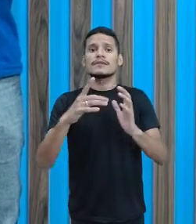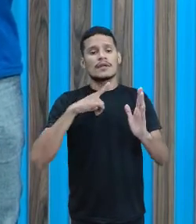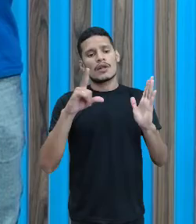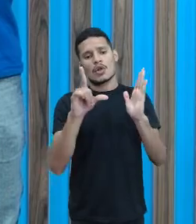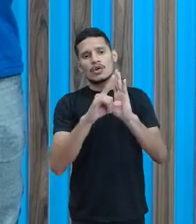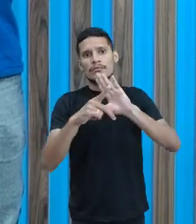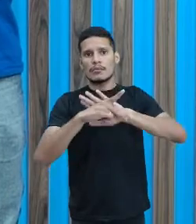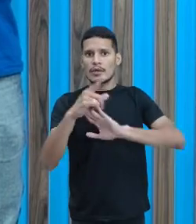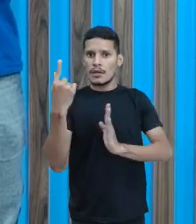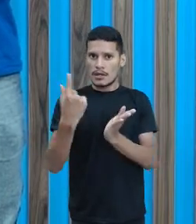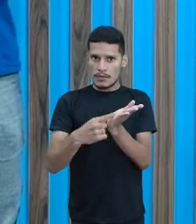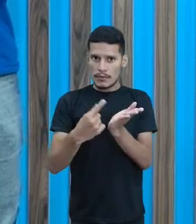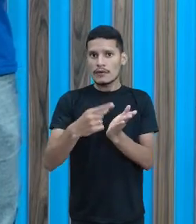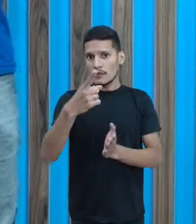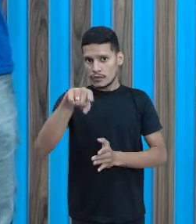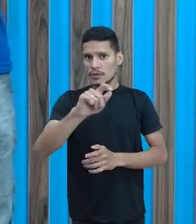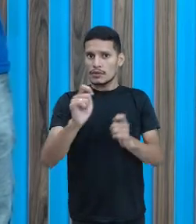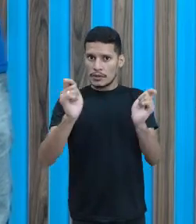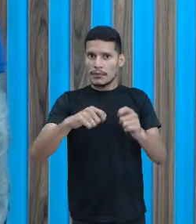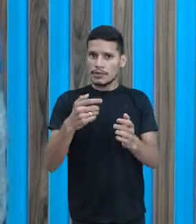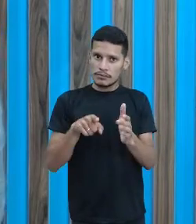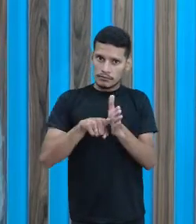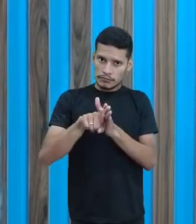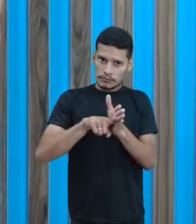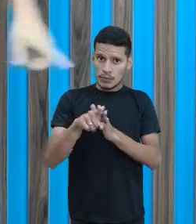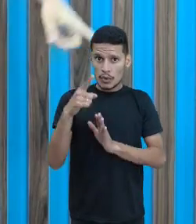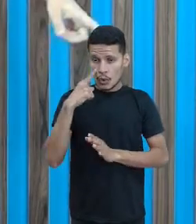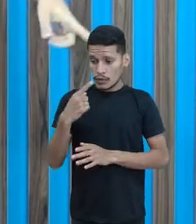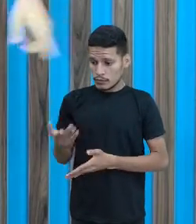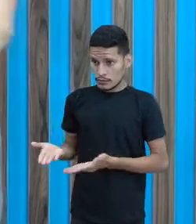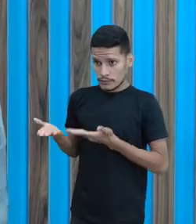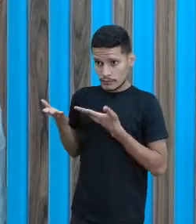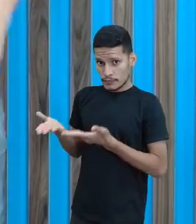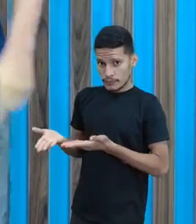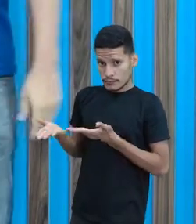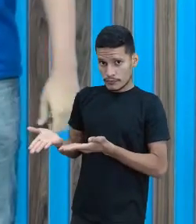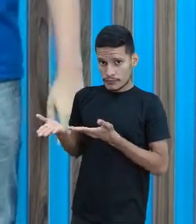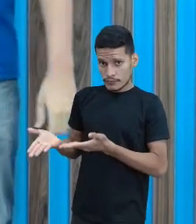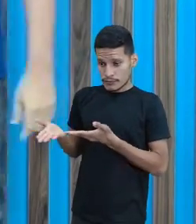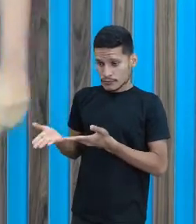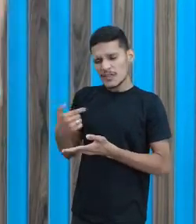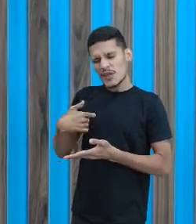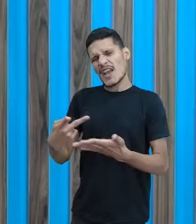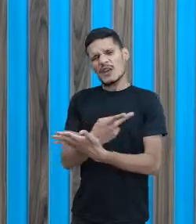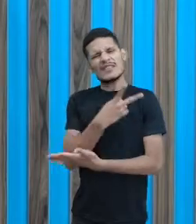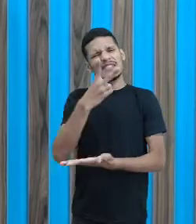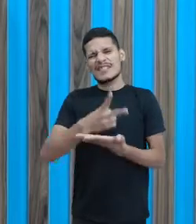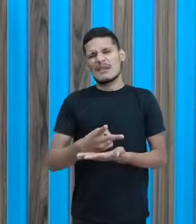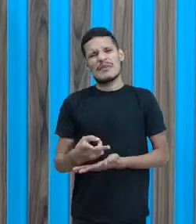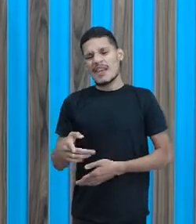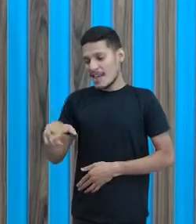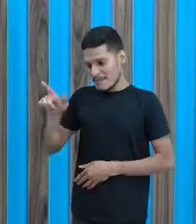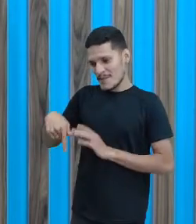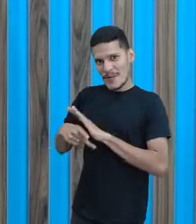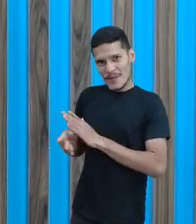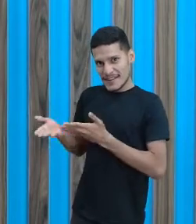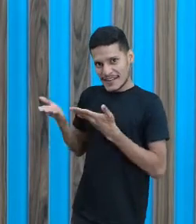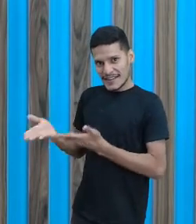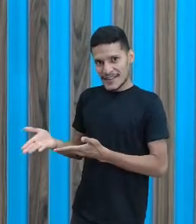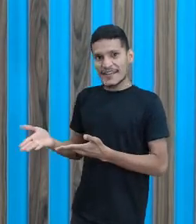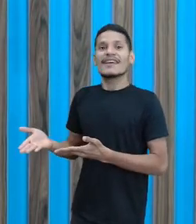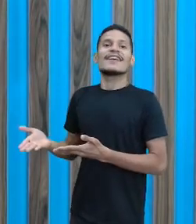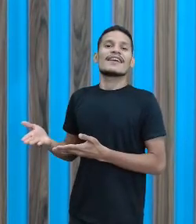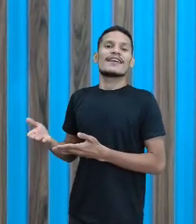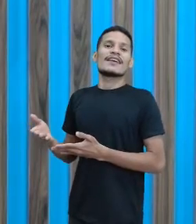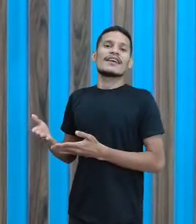aí de aplicativos, vocês vão ver aí o QR Code que está aqui, eu sempre erro lá, tá? Justamente aqui, ó, o nosso QR Code